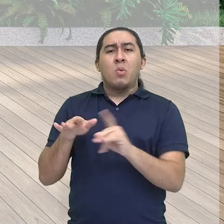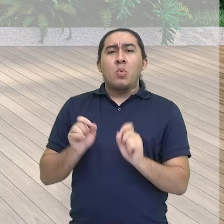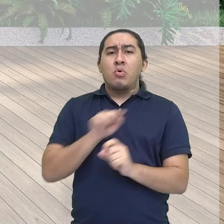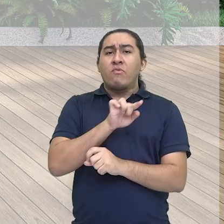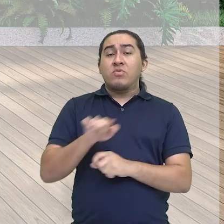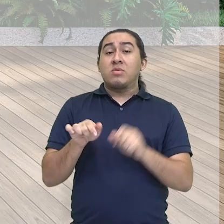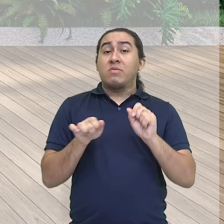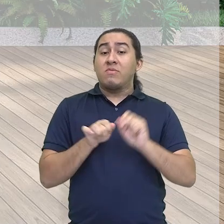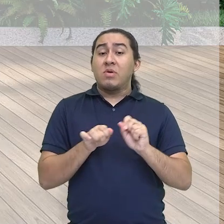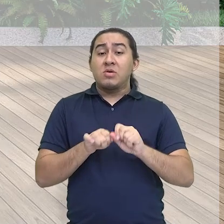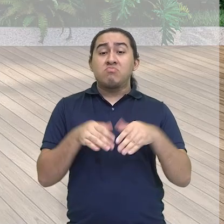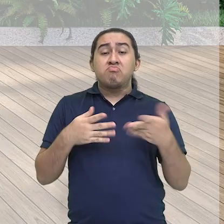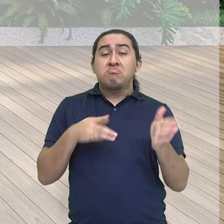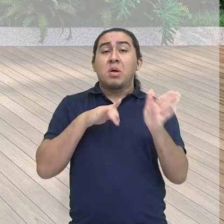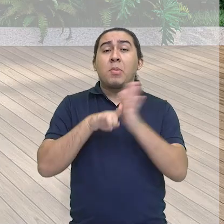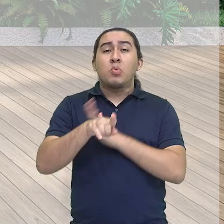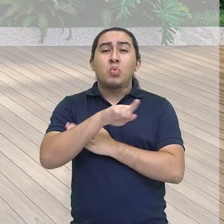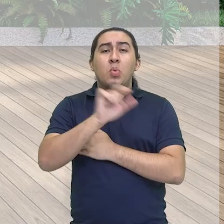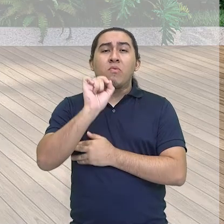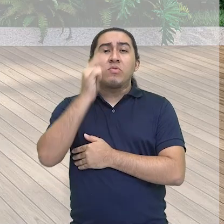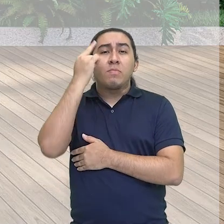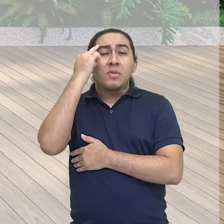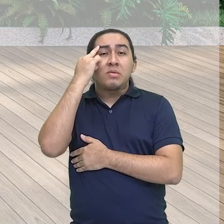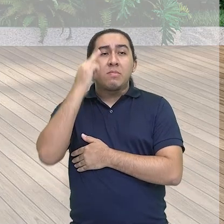que você iria pensar?